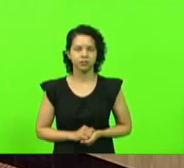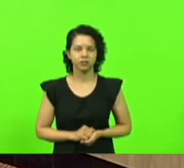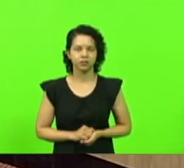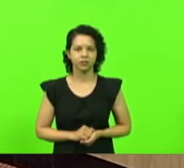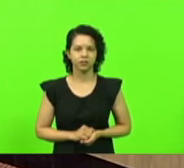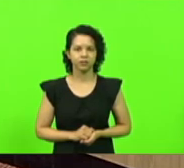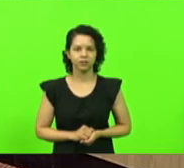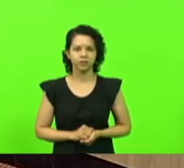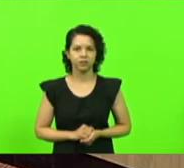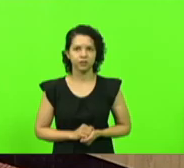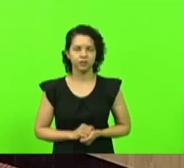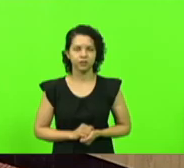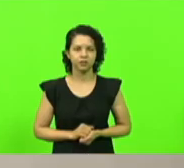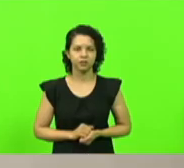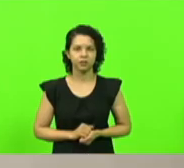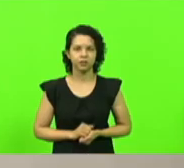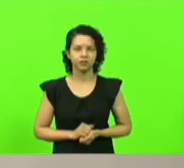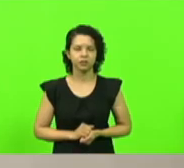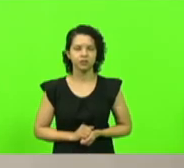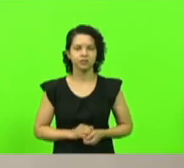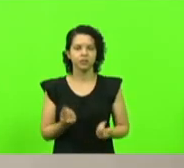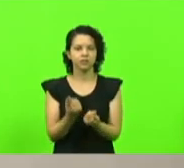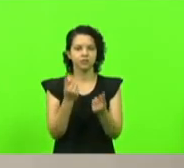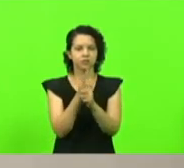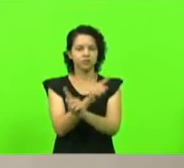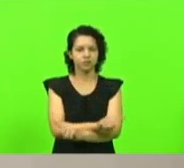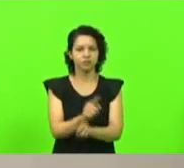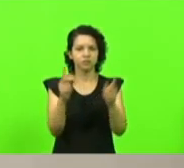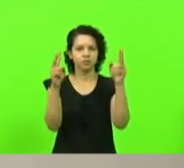Vou fazer uma inversão de pauta.